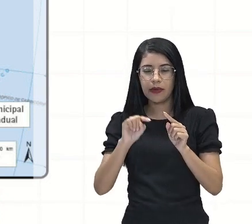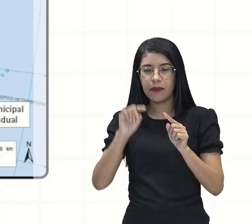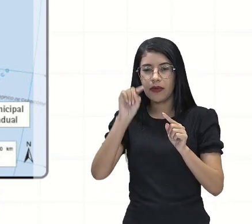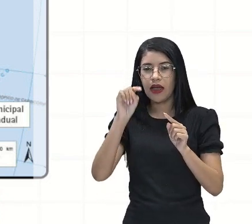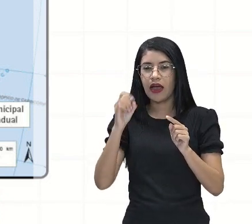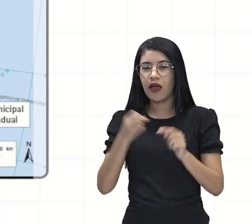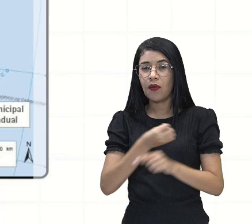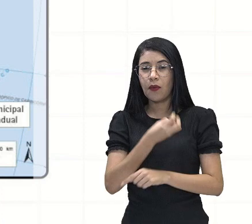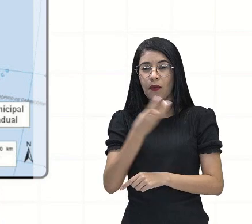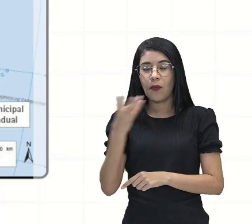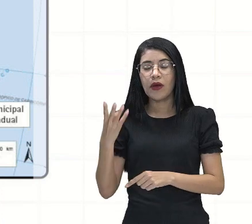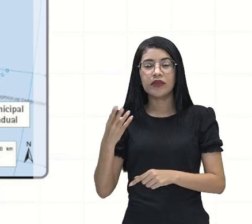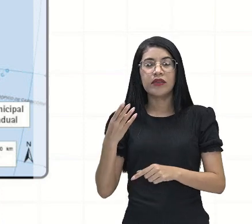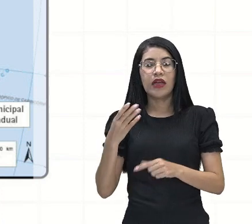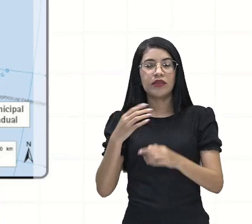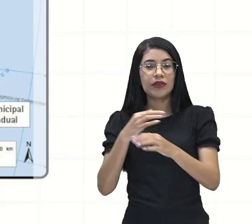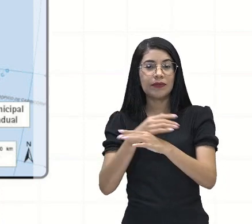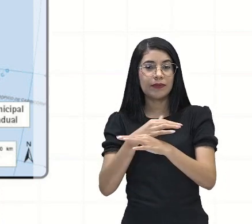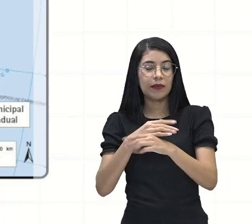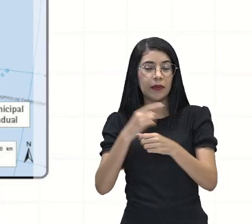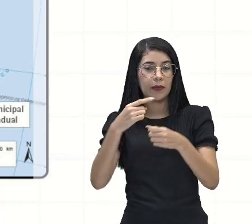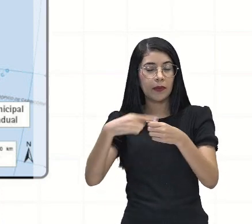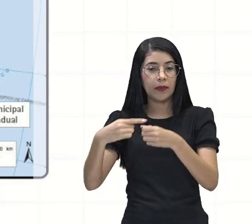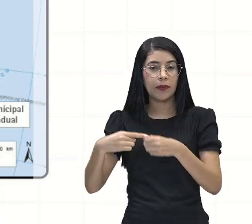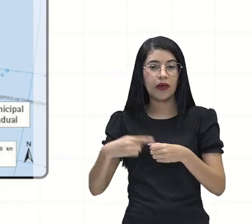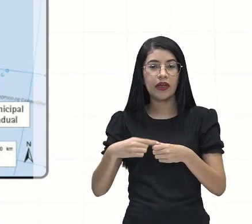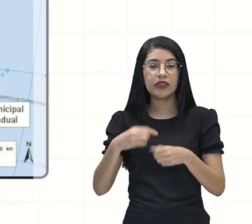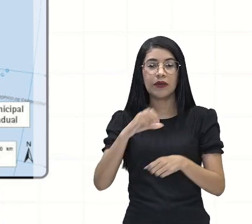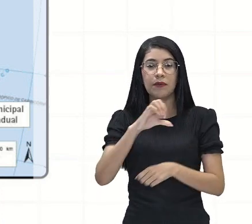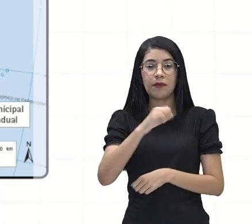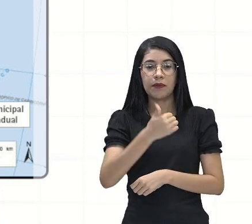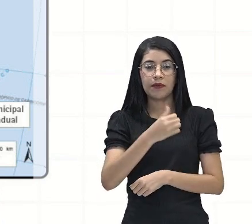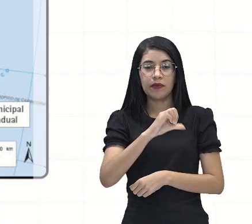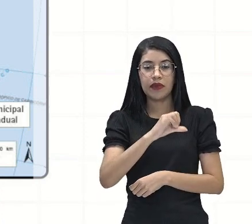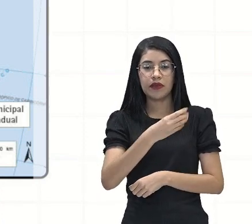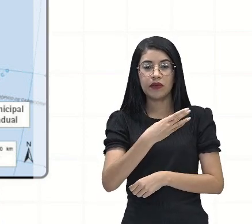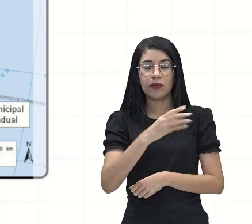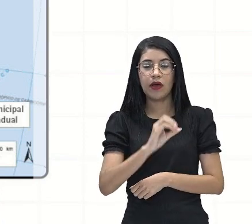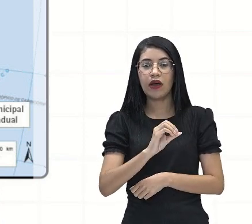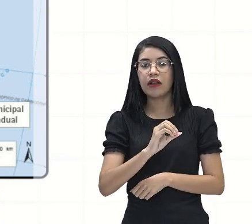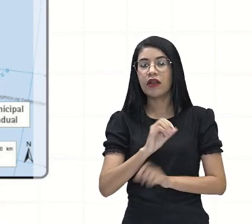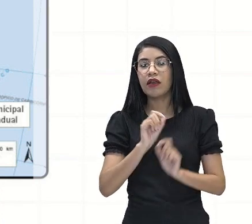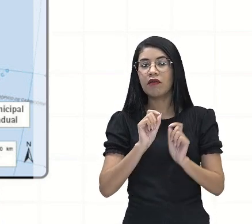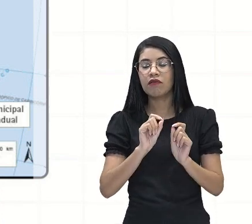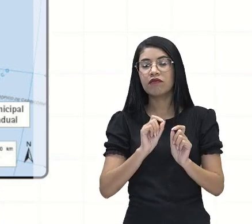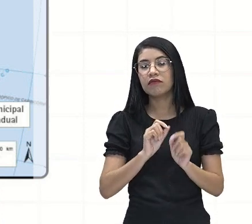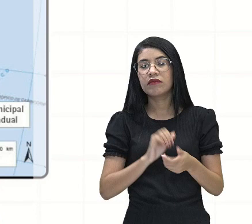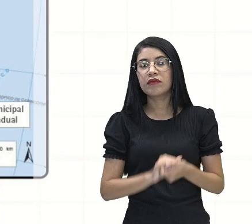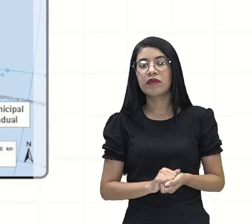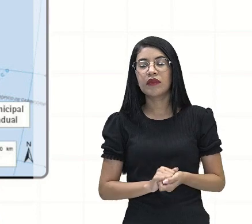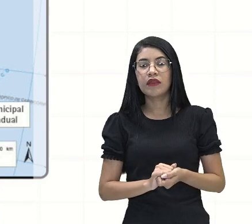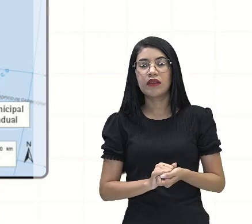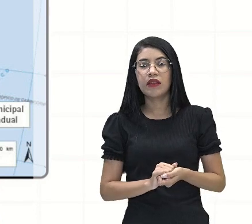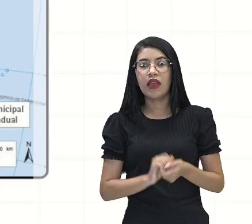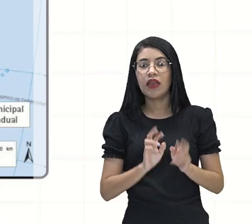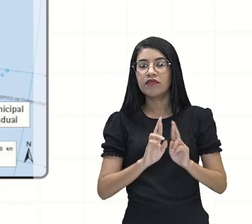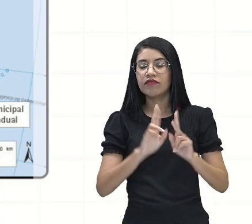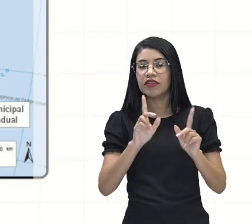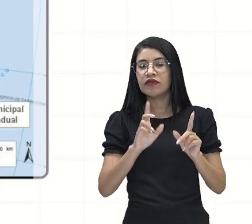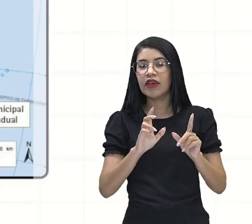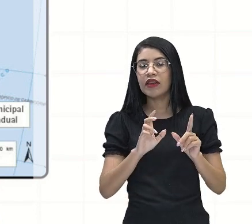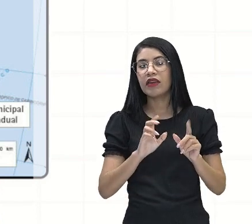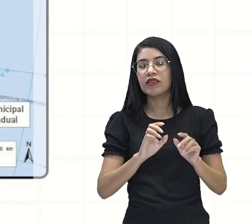Municipal eh no ano de 1940 ela aparece aí de forma de uma forma distribuída